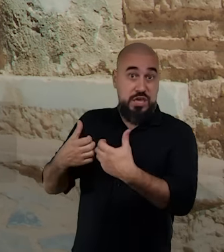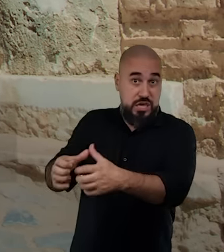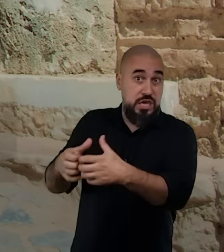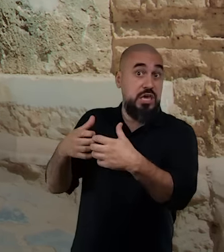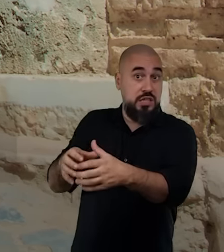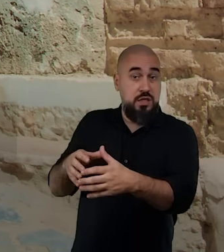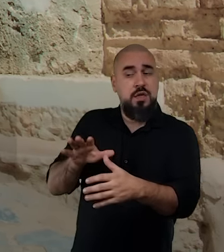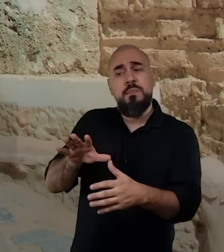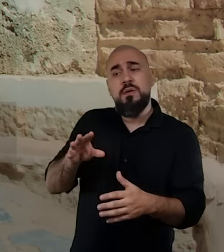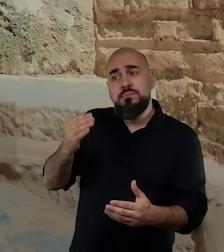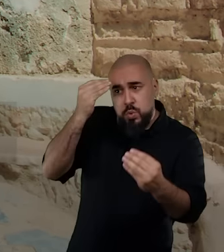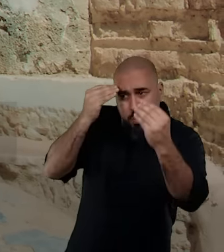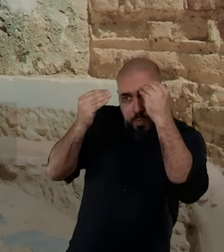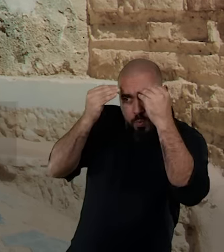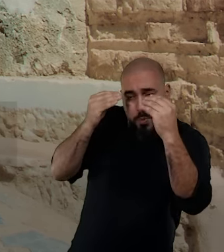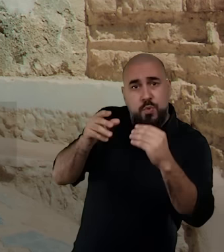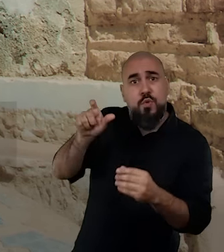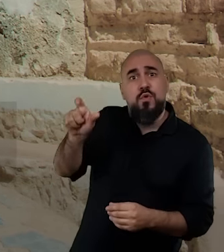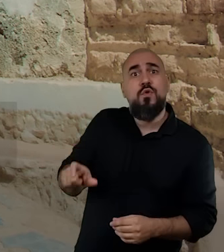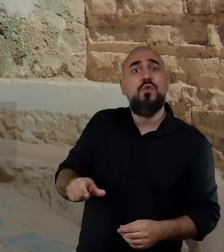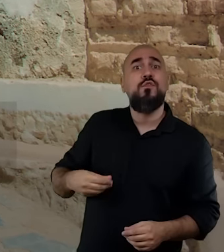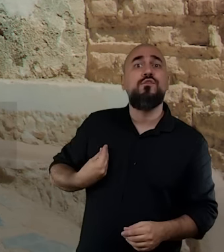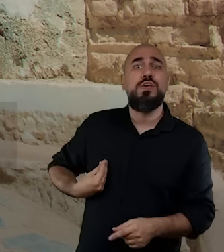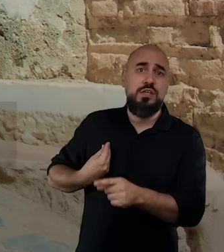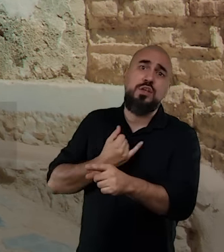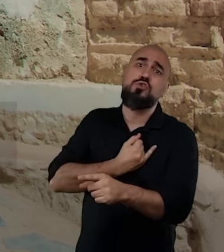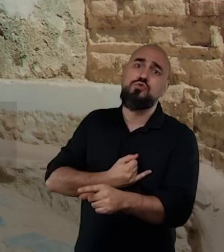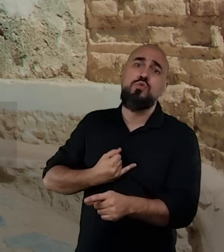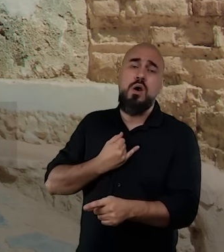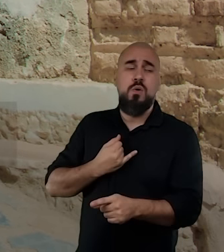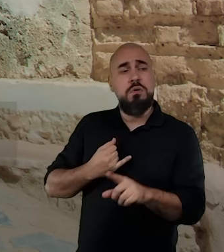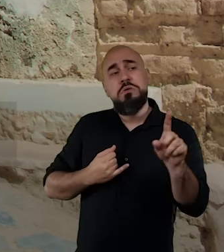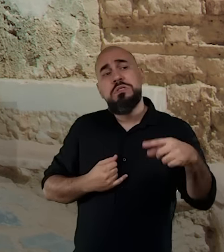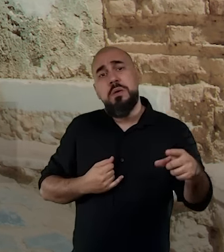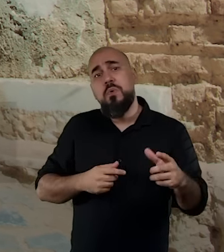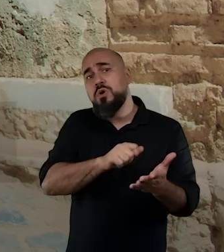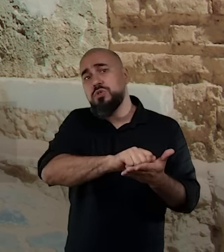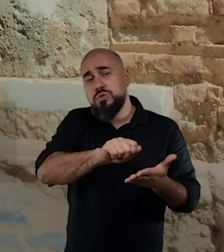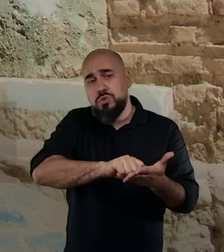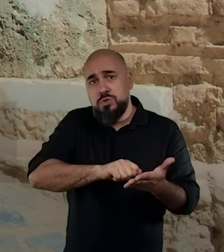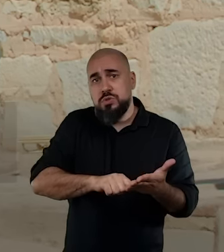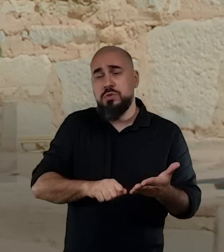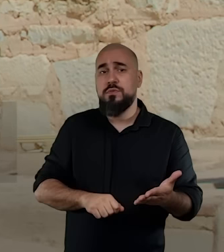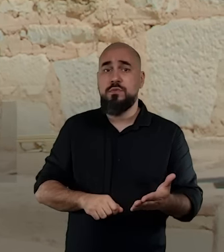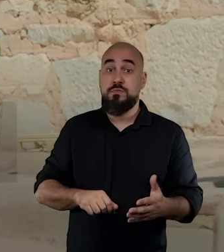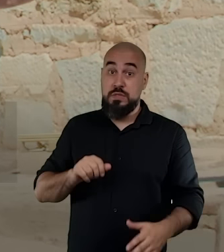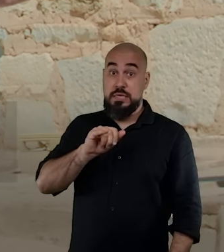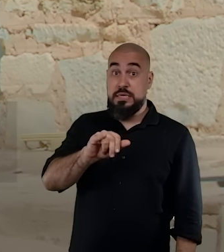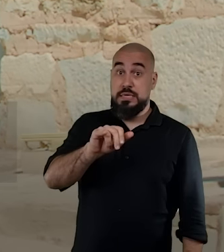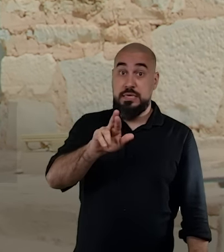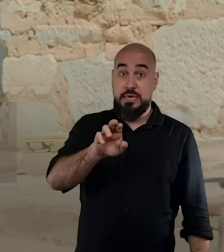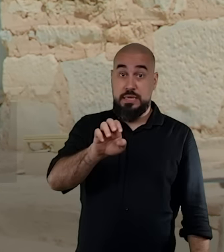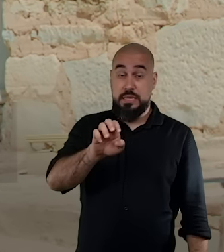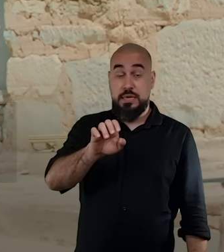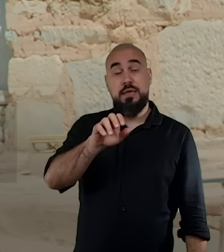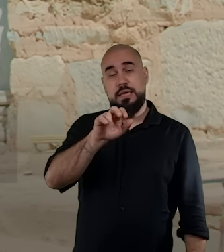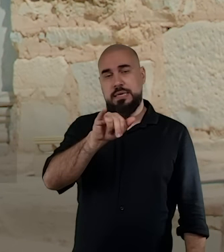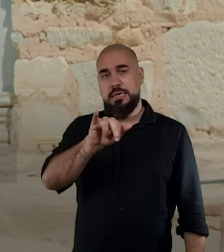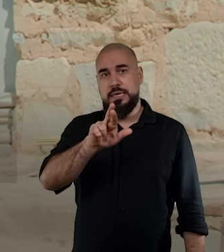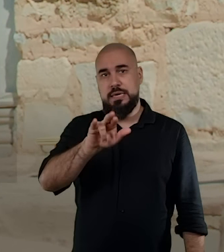deixaram algumas memórias da vida do apóstolo que foram transcritas depois pelos pais da igreja. Irineu de Lyon conta que havia